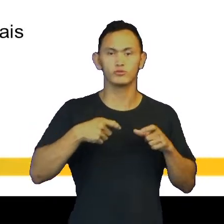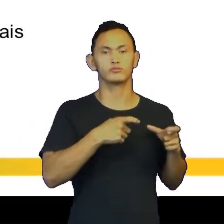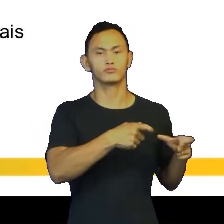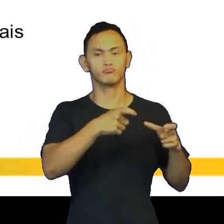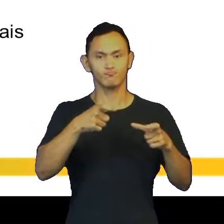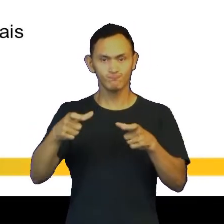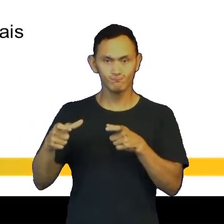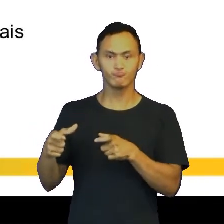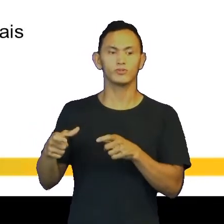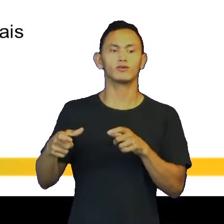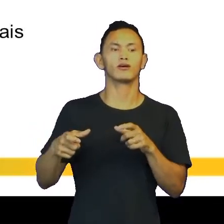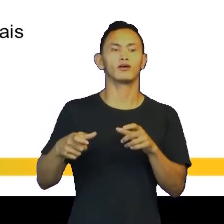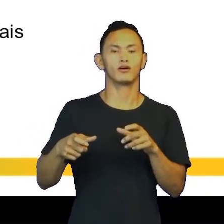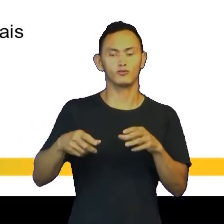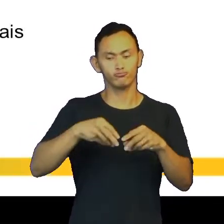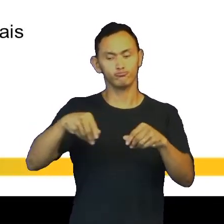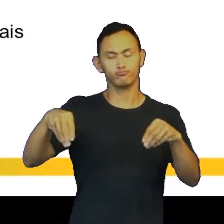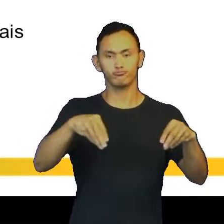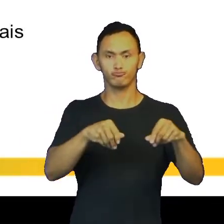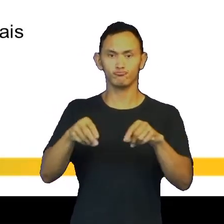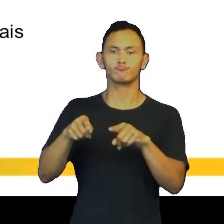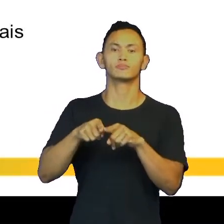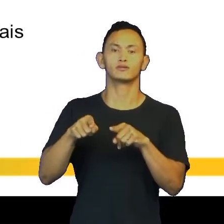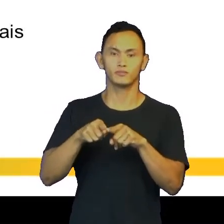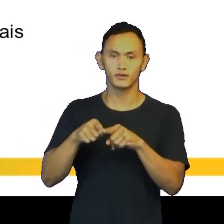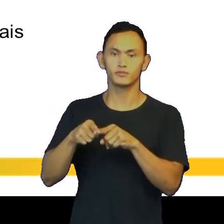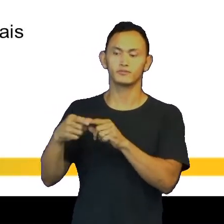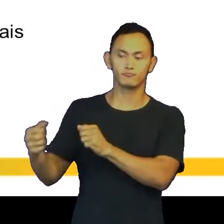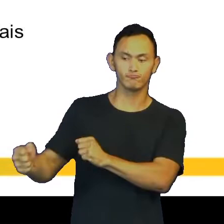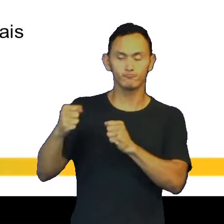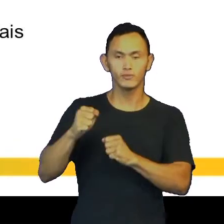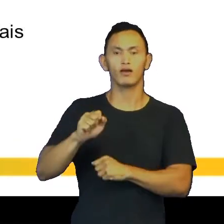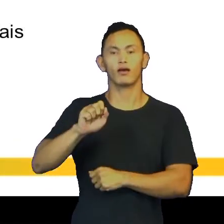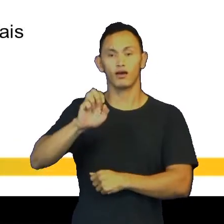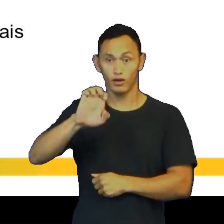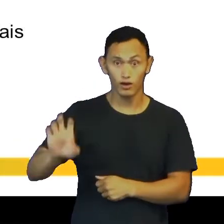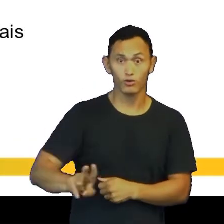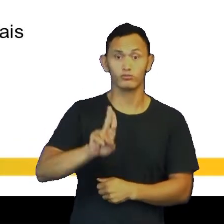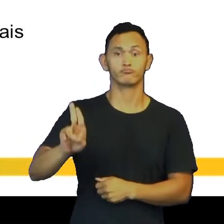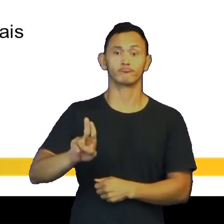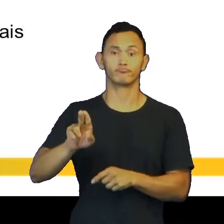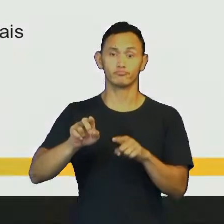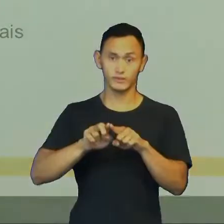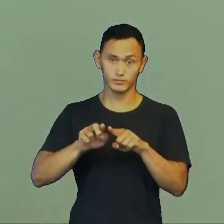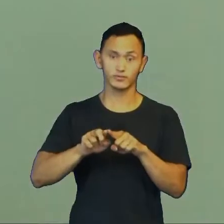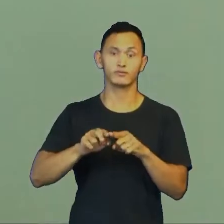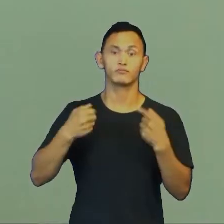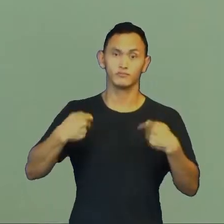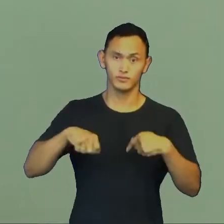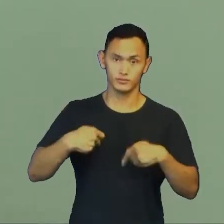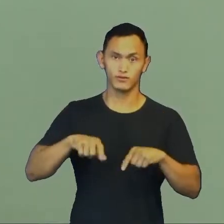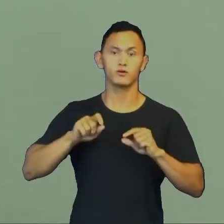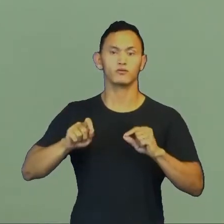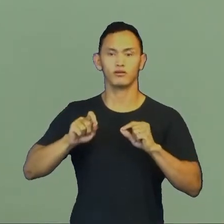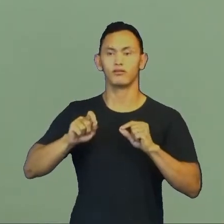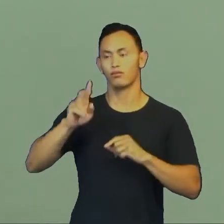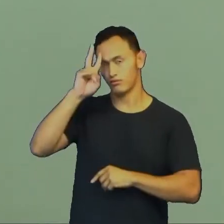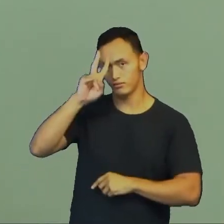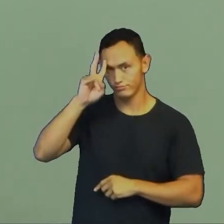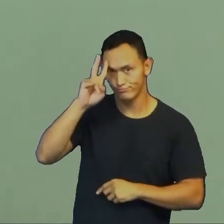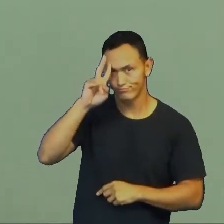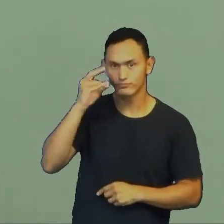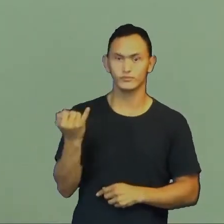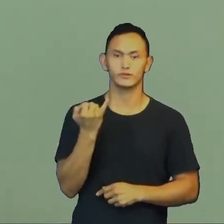territórios coloniais pelas grandes potências europeias né Isso precisa ser ressaltado